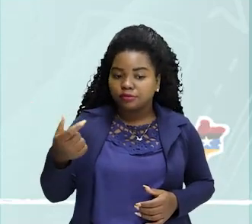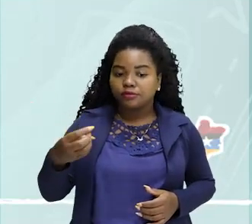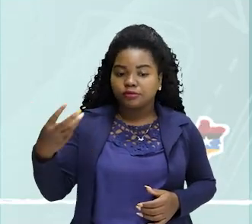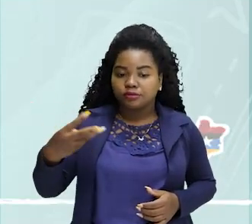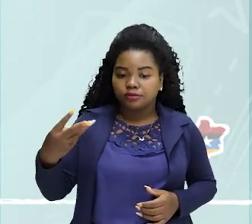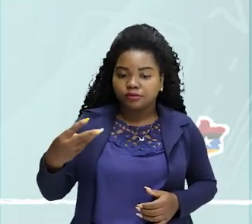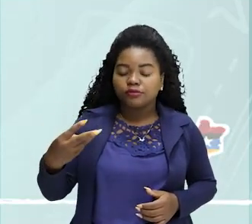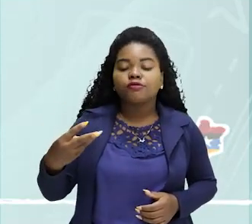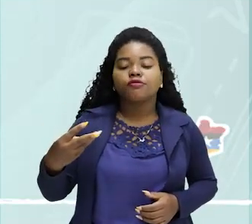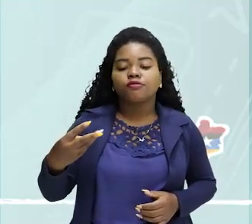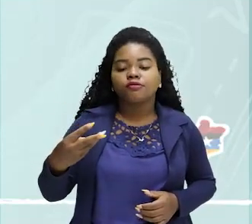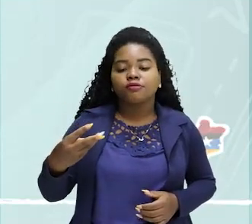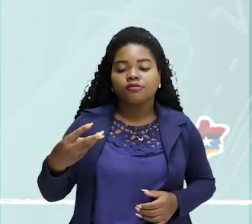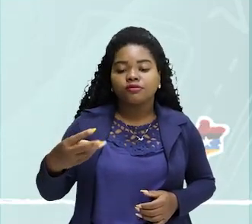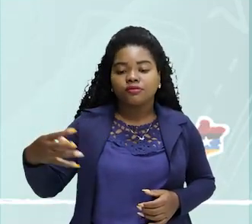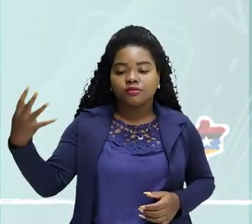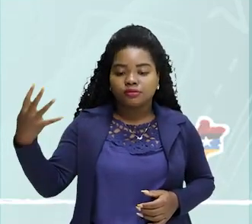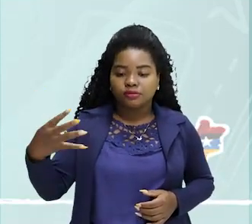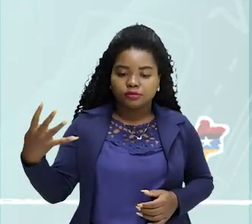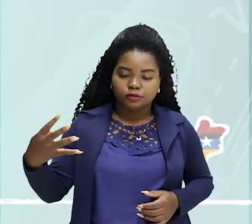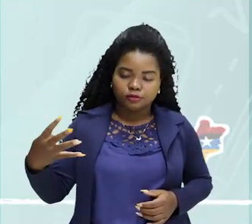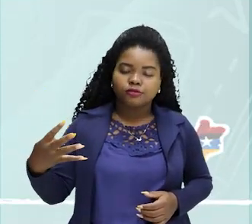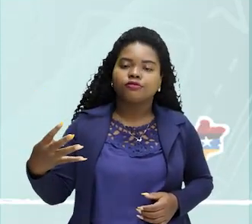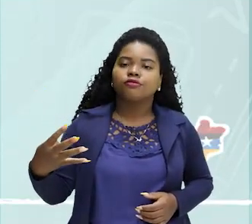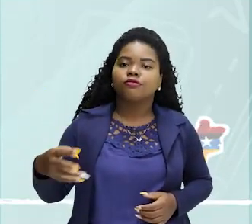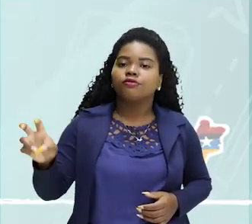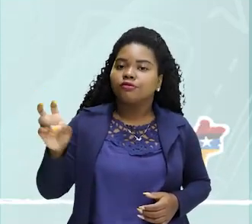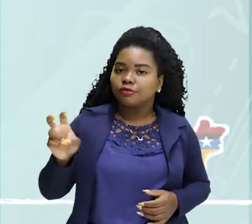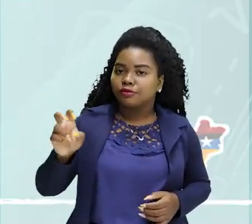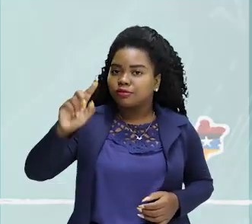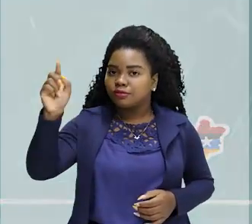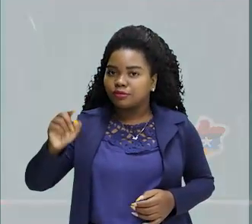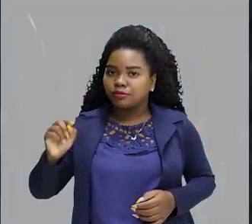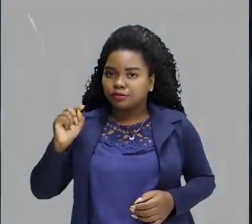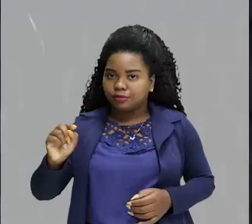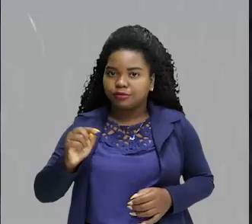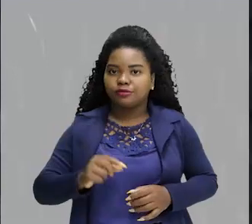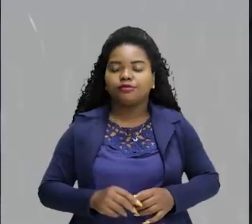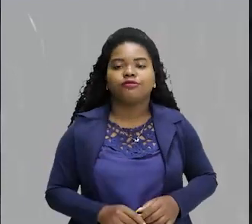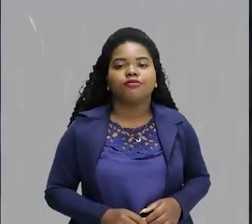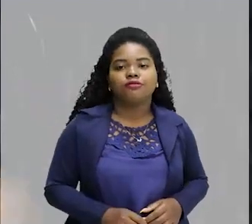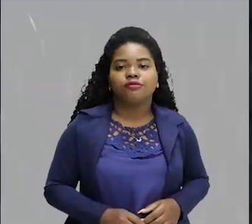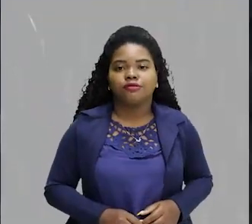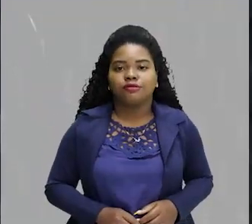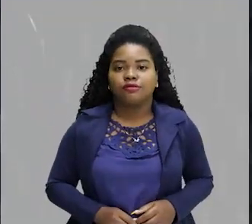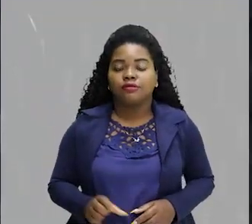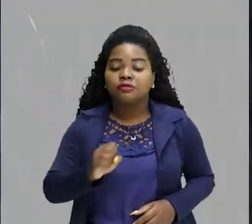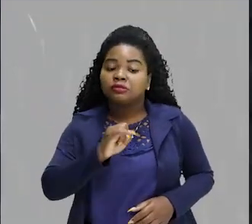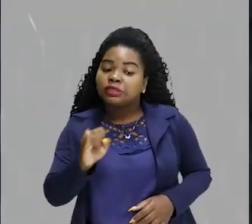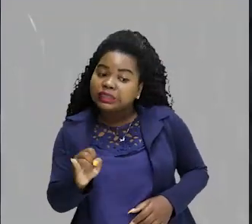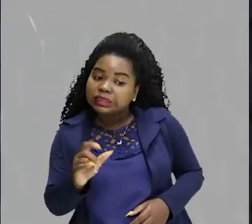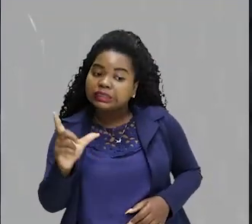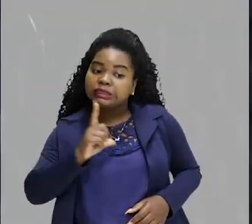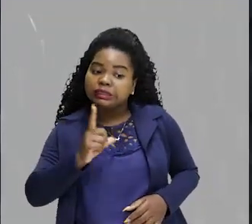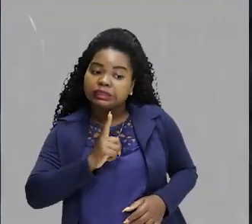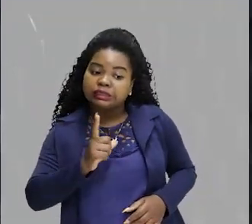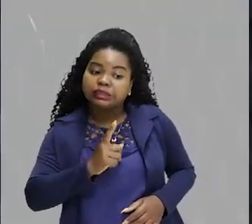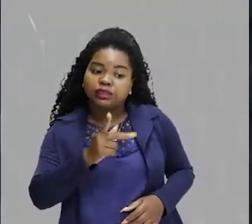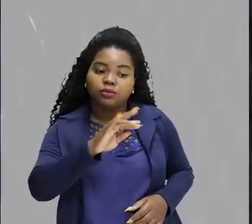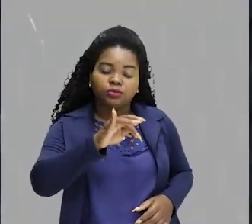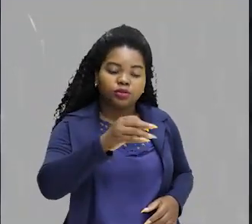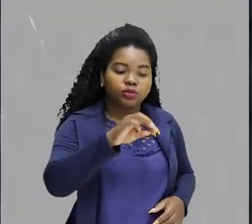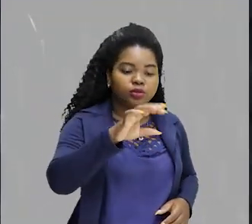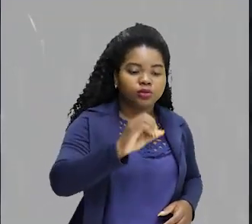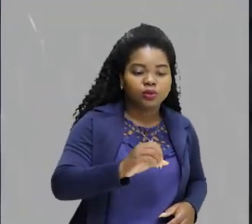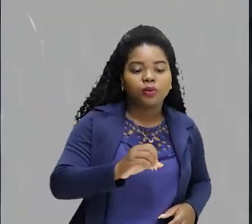sujeito, o verbo principal na forma básica, o complemento e o ponto de interrogação no final. Se eu tiver um pronome